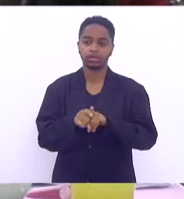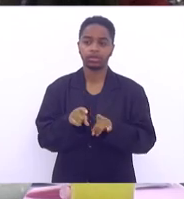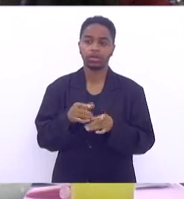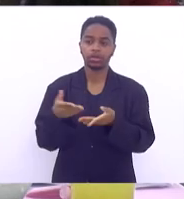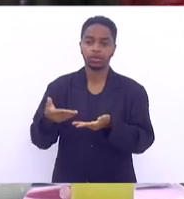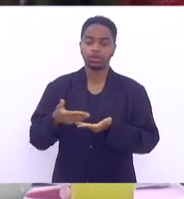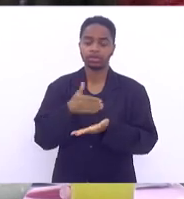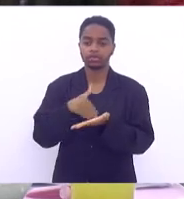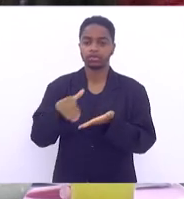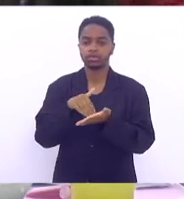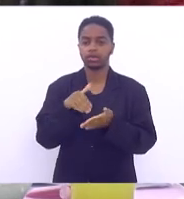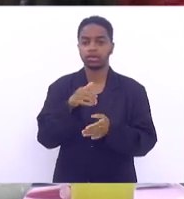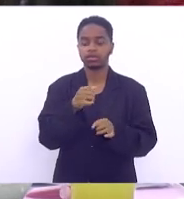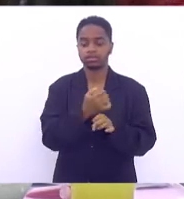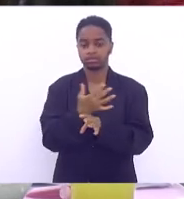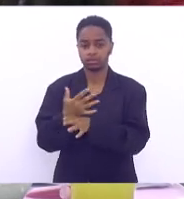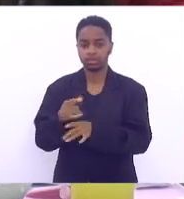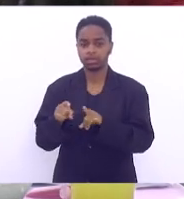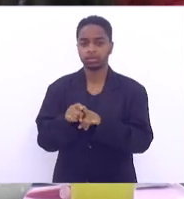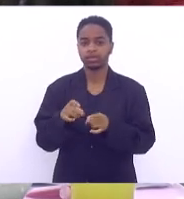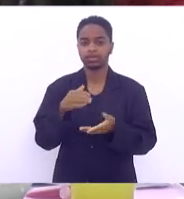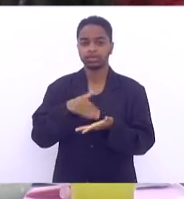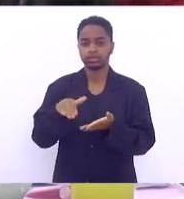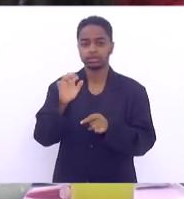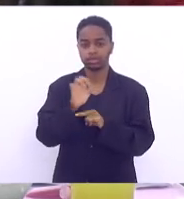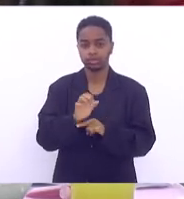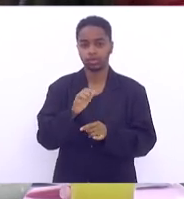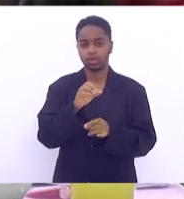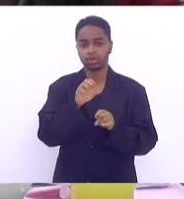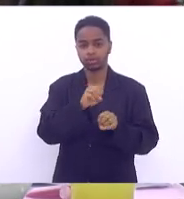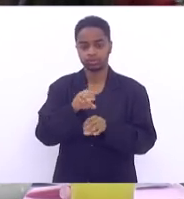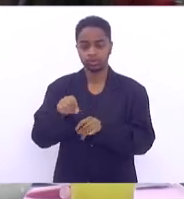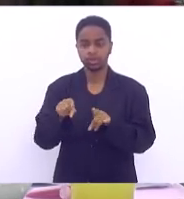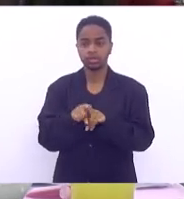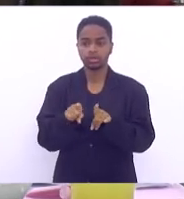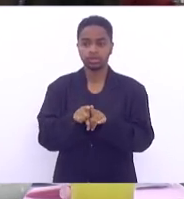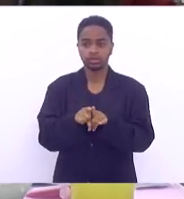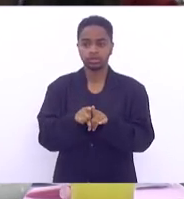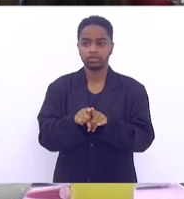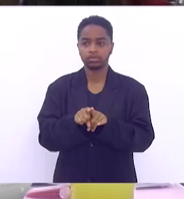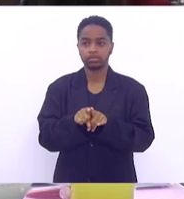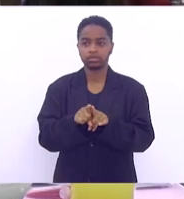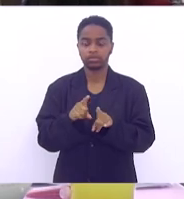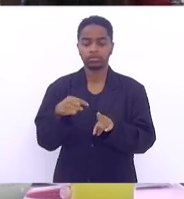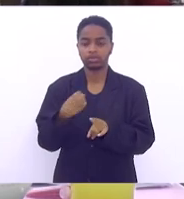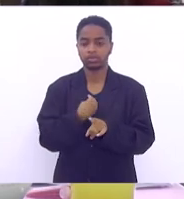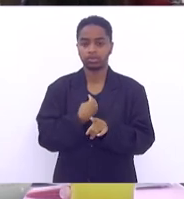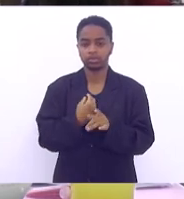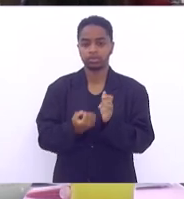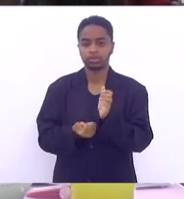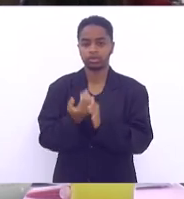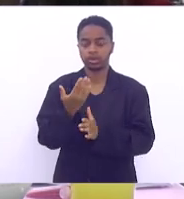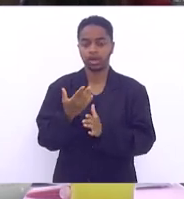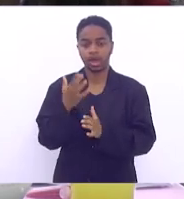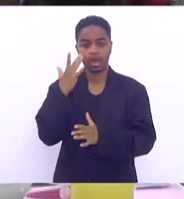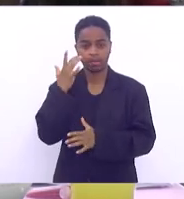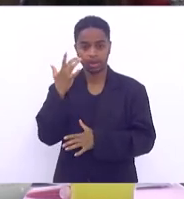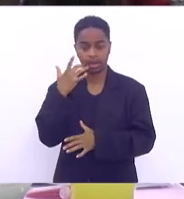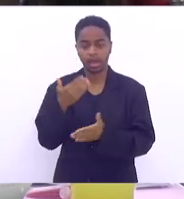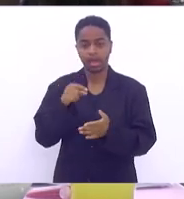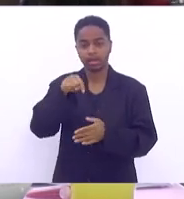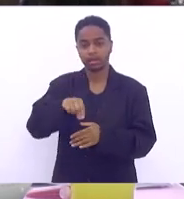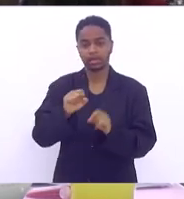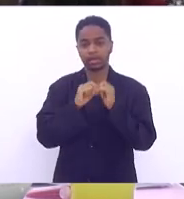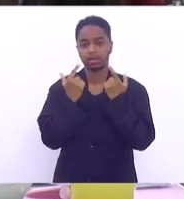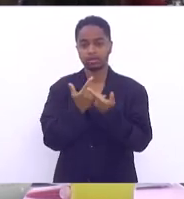secretários municipais, secretário estadual de ensino. Então, vamos realizar essa audiência pública amanhã, aqui na Alerj, a partir das 10h30 da